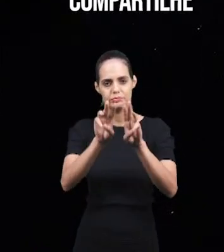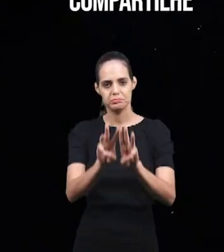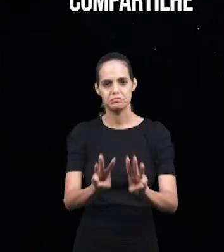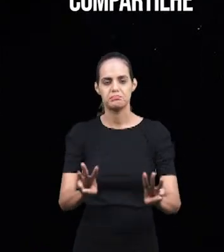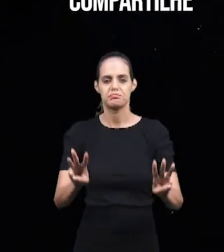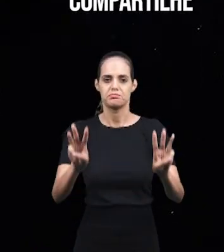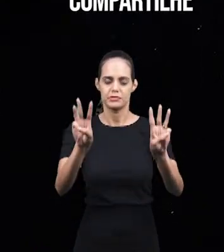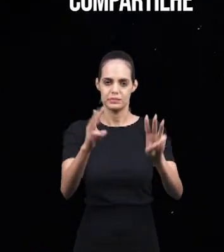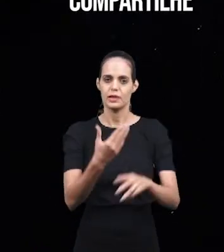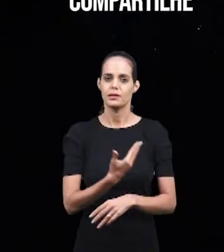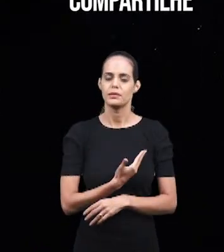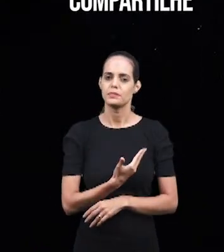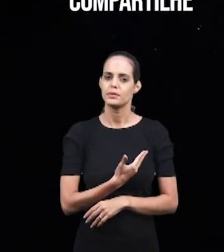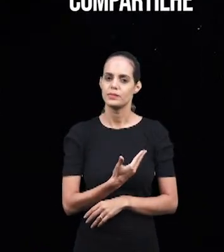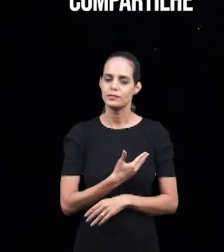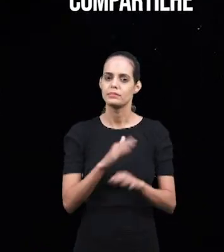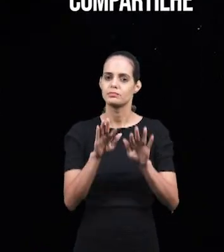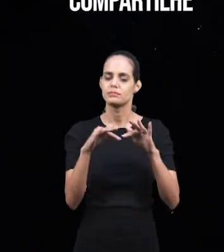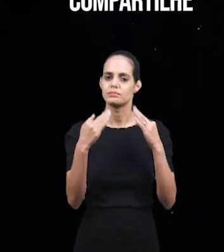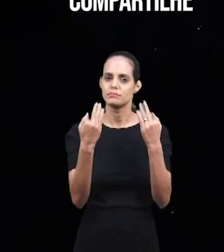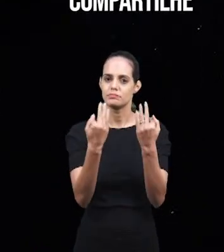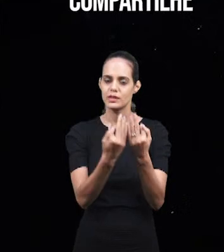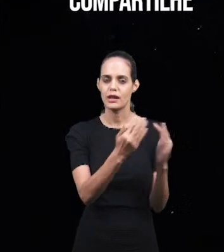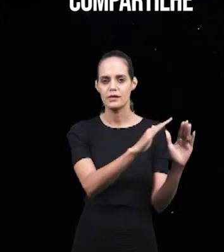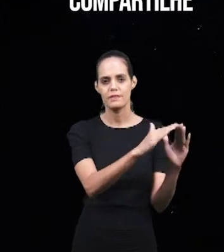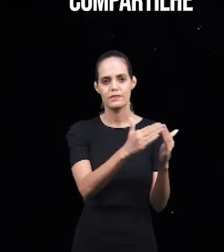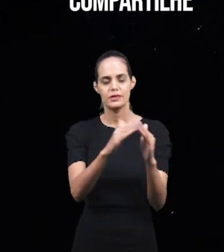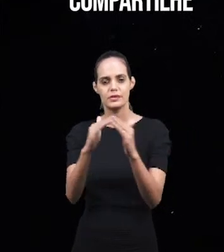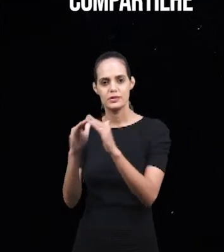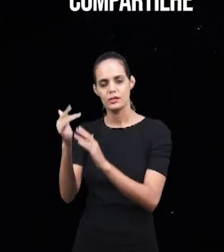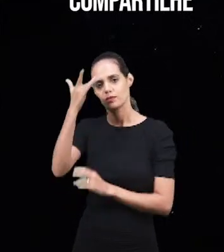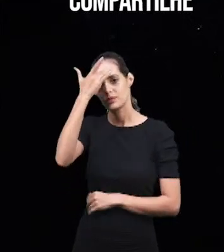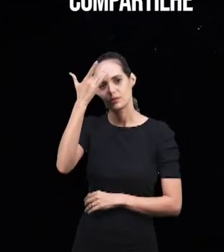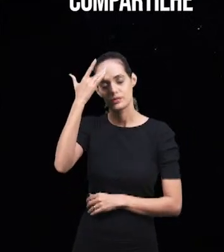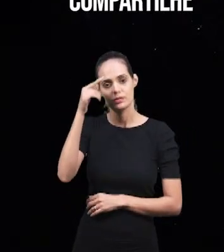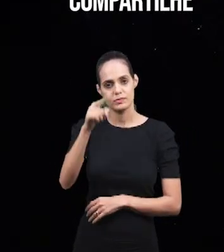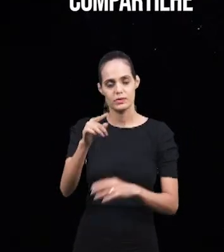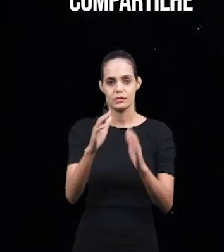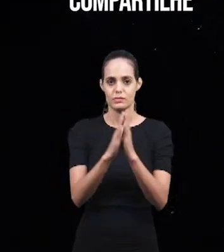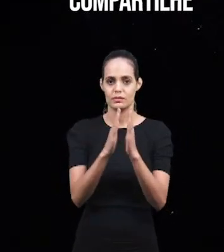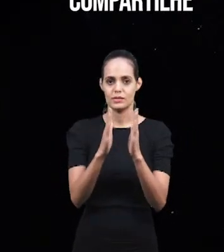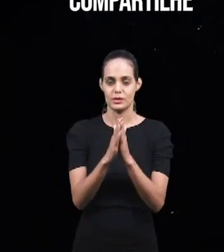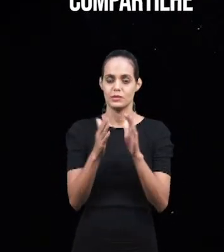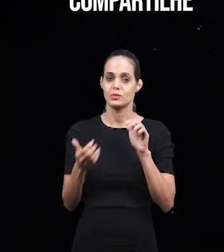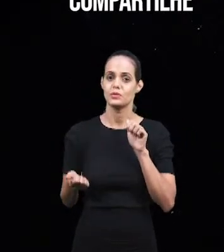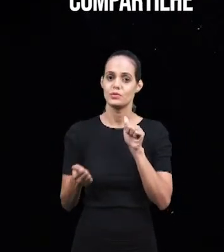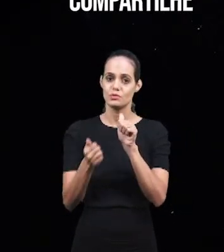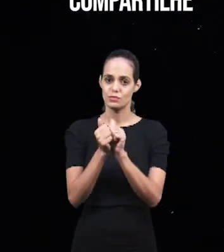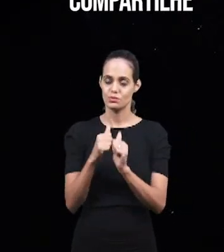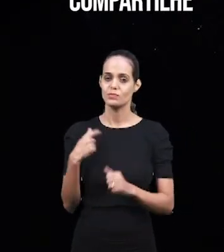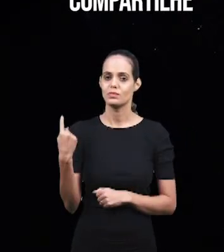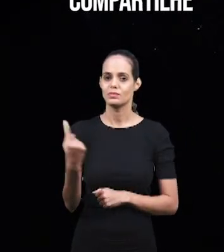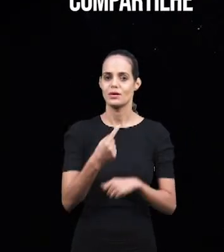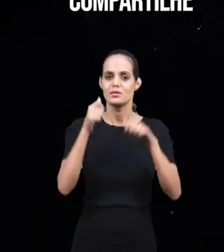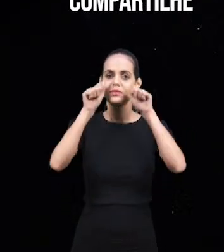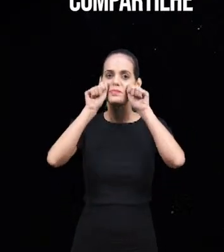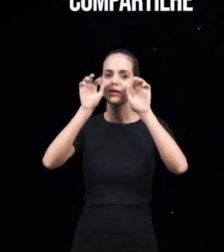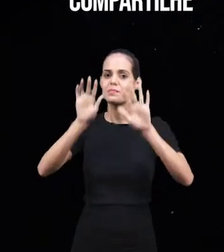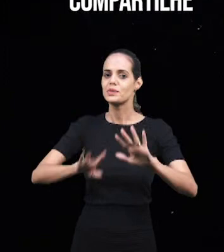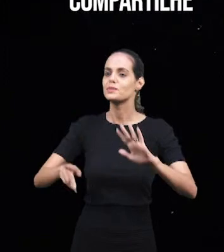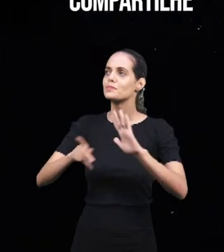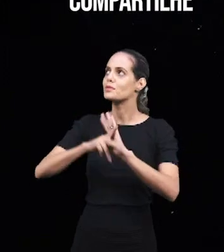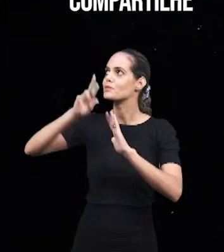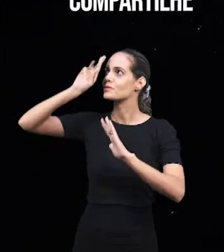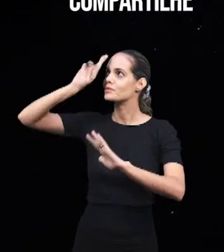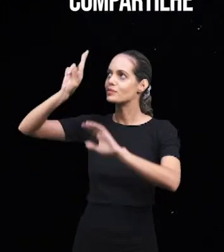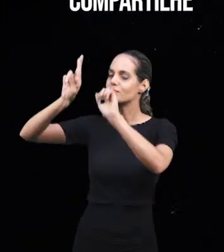para amigos, vizinhos, parentes, pessoas por quem você está orando. E juntos receberemos uma grande bênção